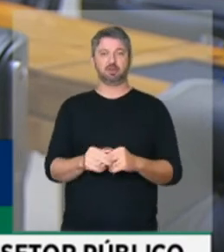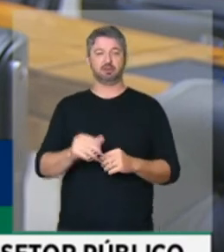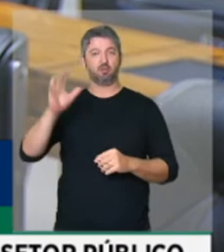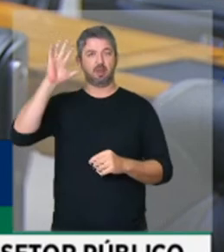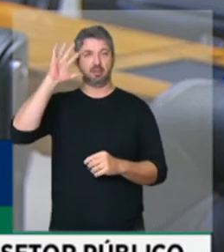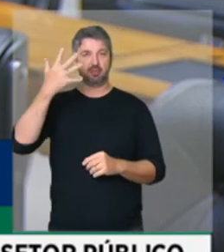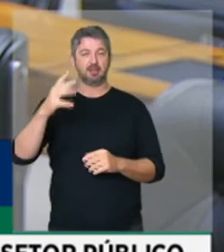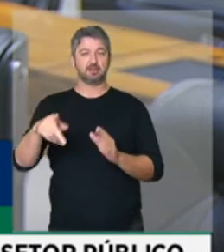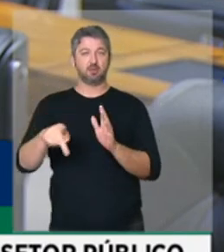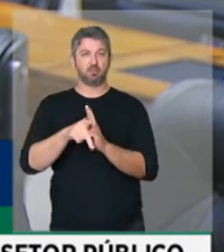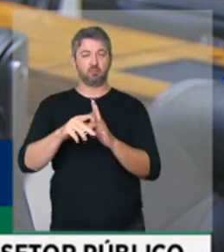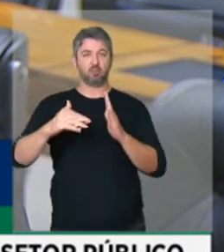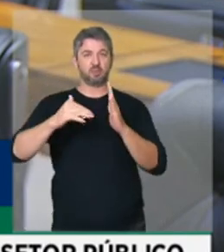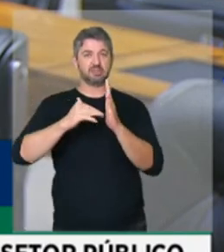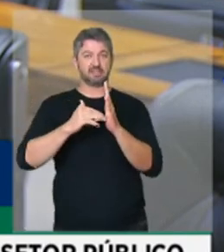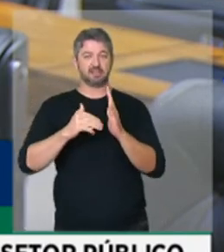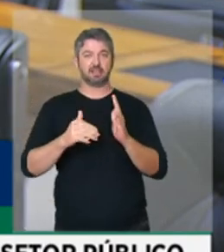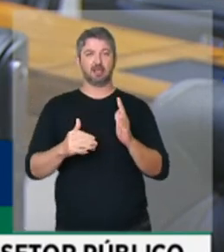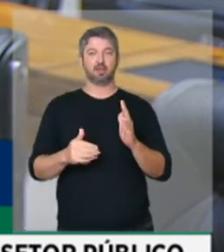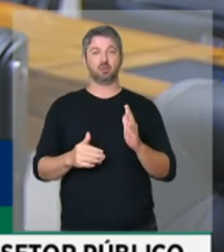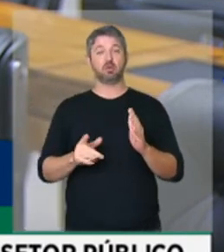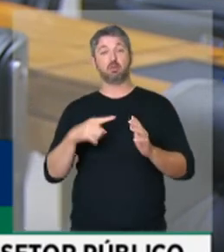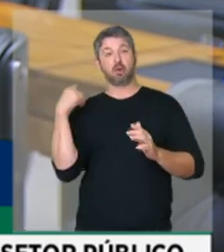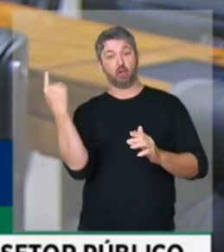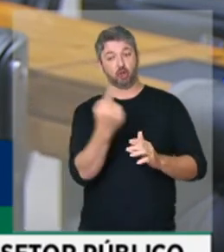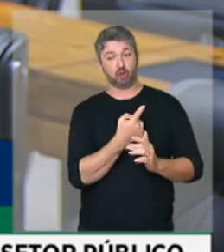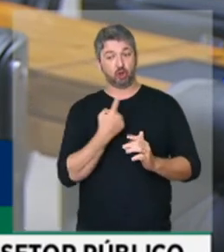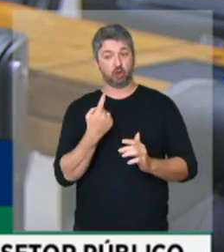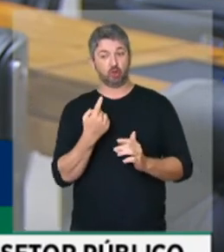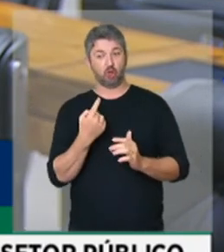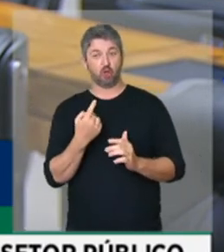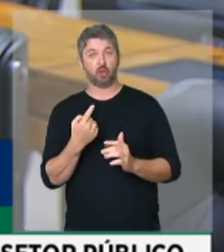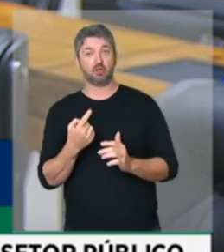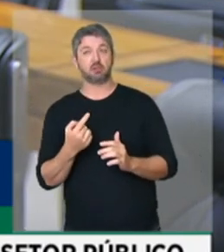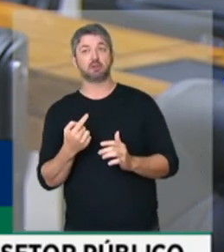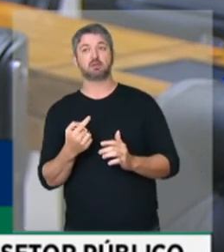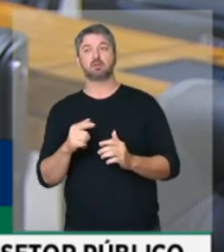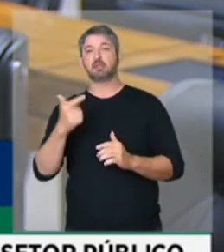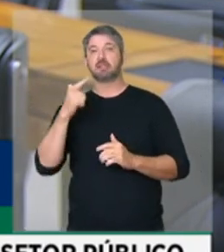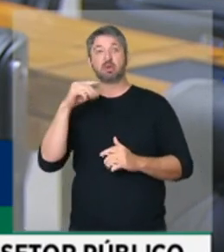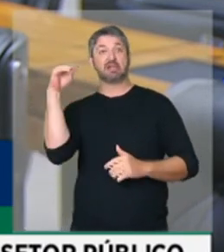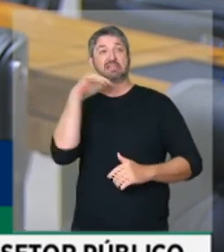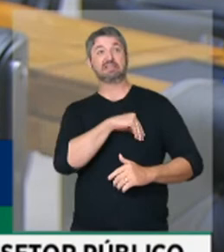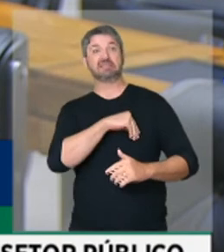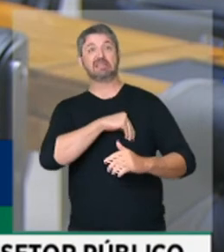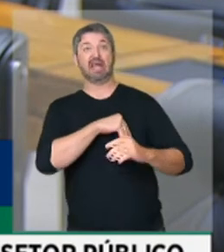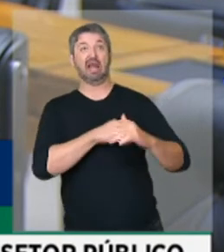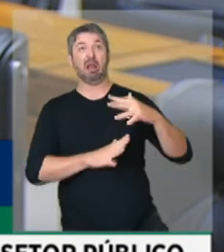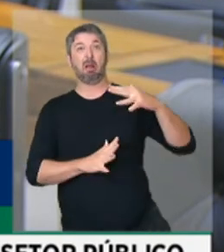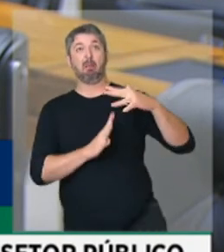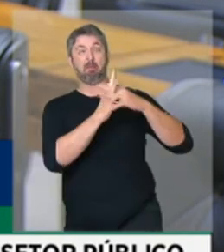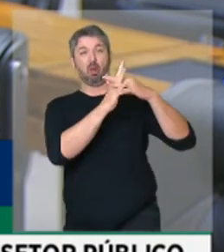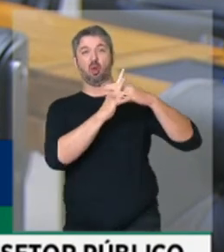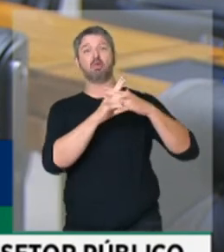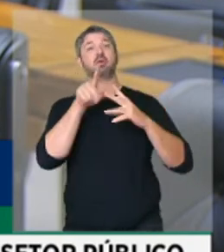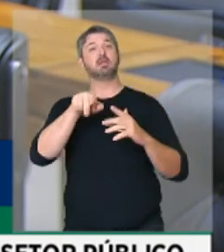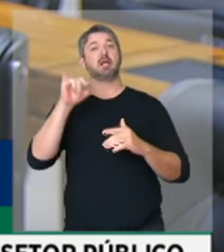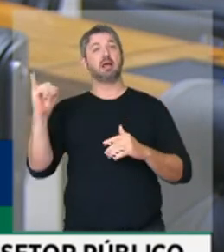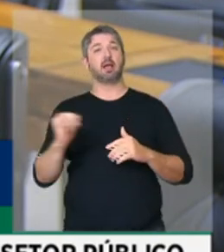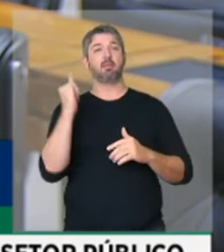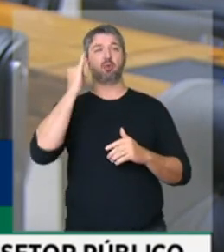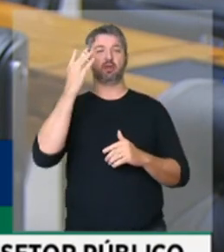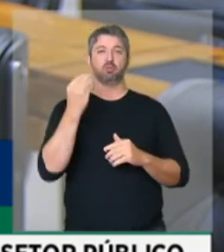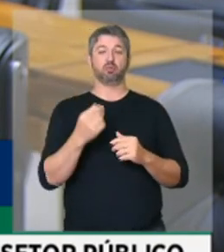decisão do Senado para que nós não tenhamos supersalários. Isso é essencial.